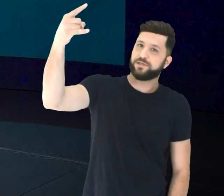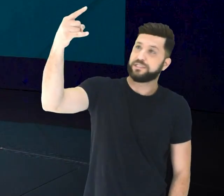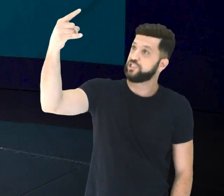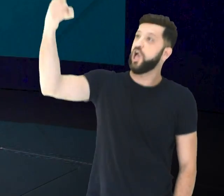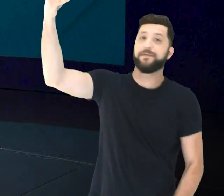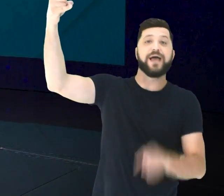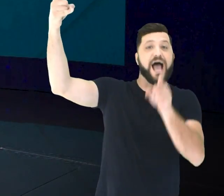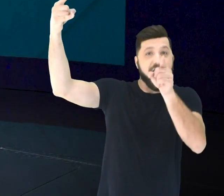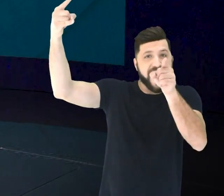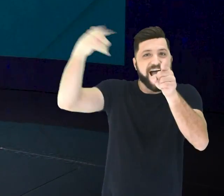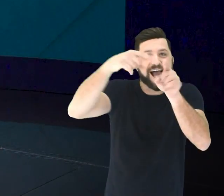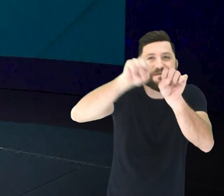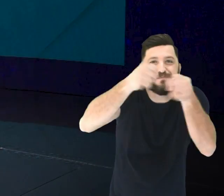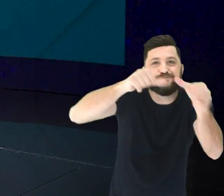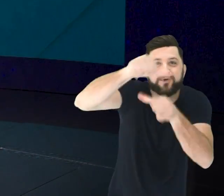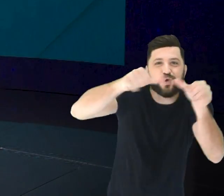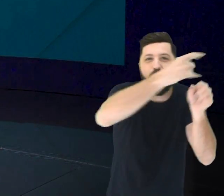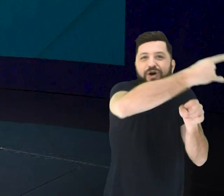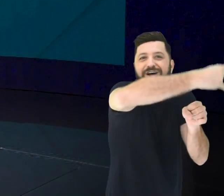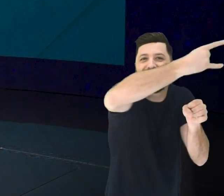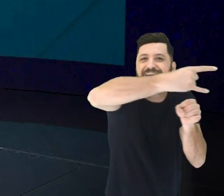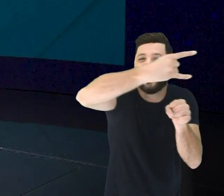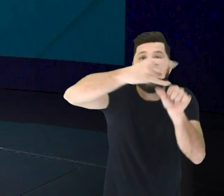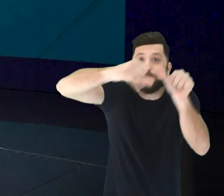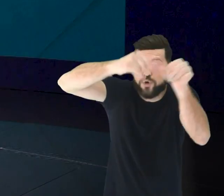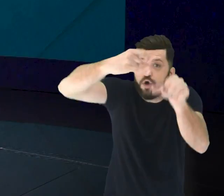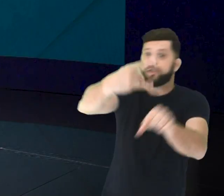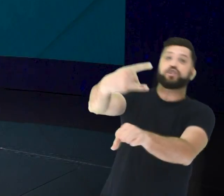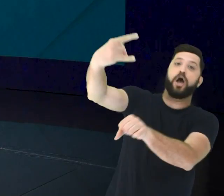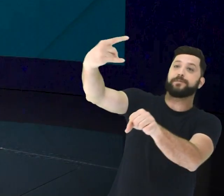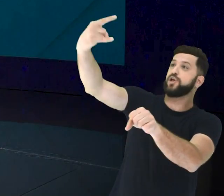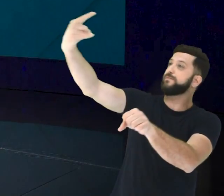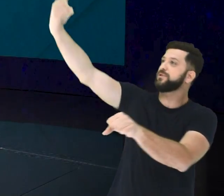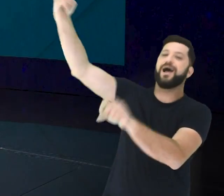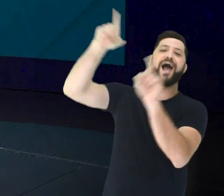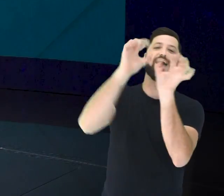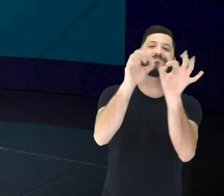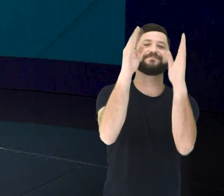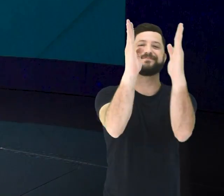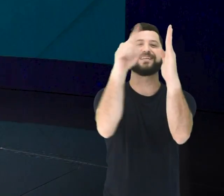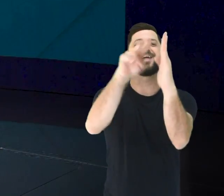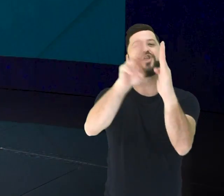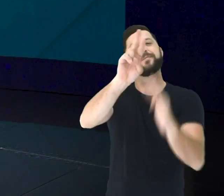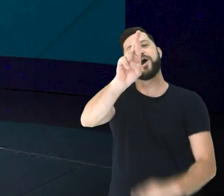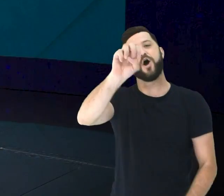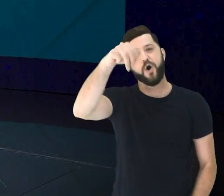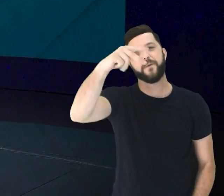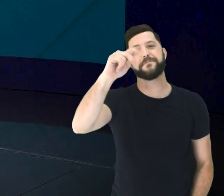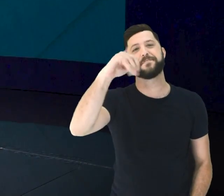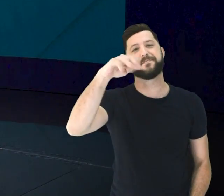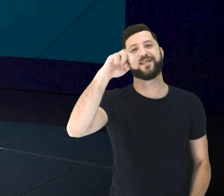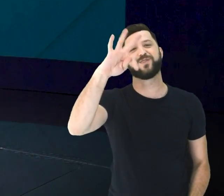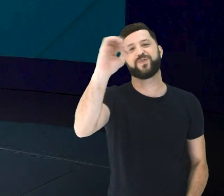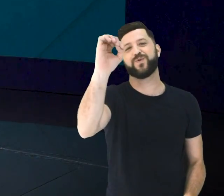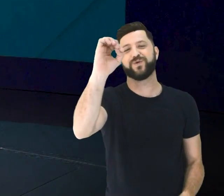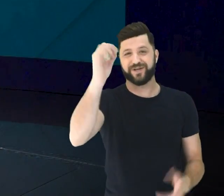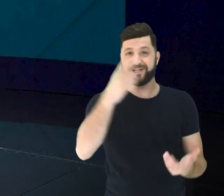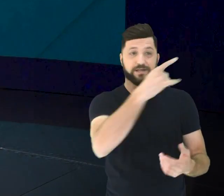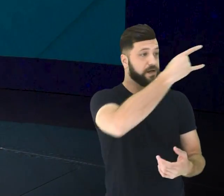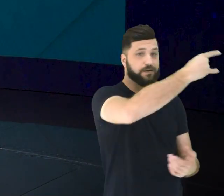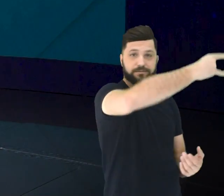fazendo levantamento estatístico me mostra aqui apesar de oitenta por cento dos das vezes que eu tenho barras o